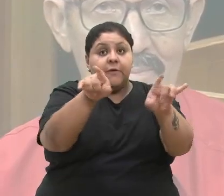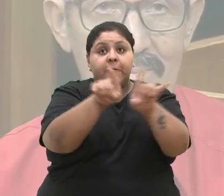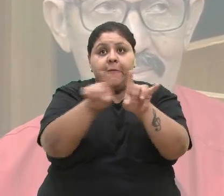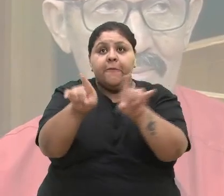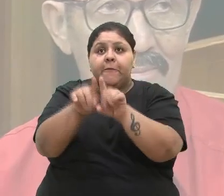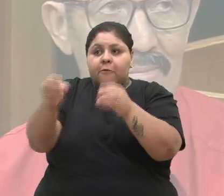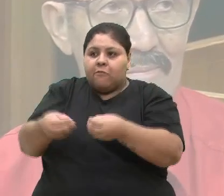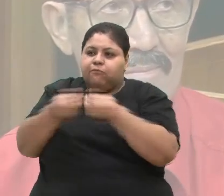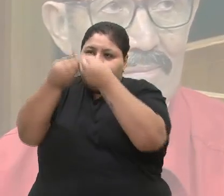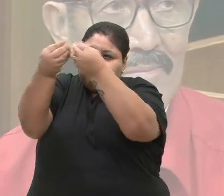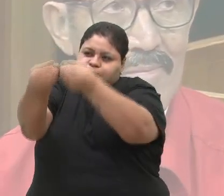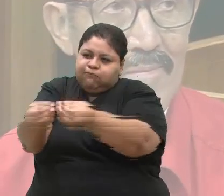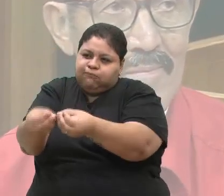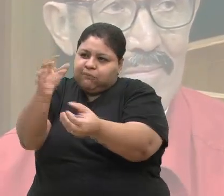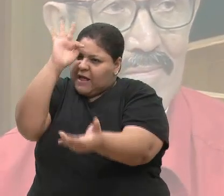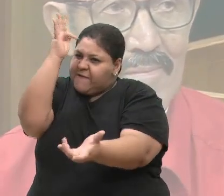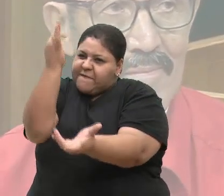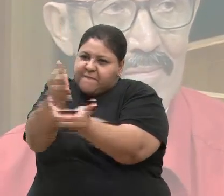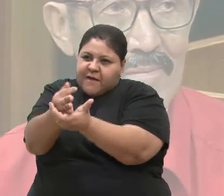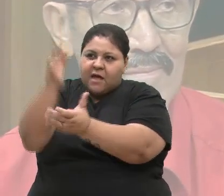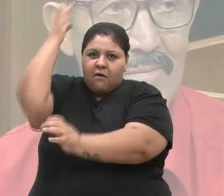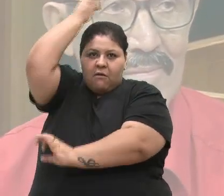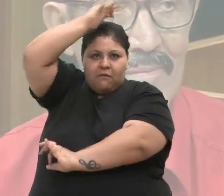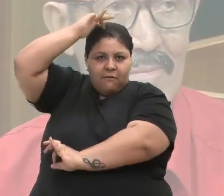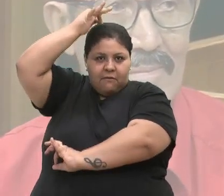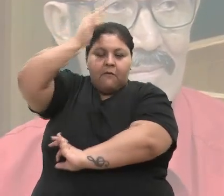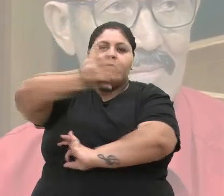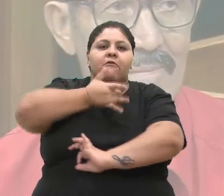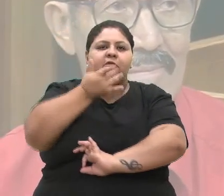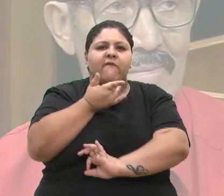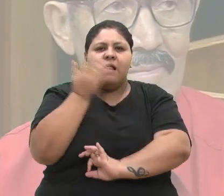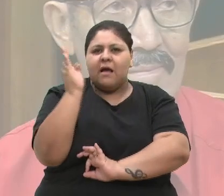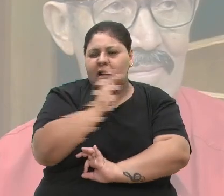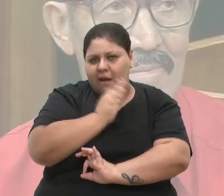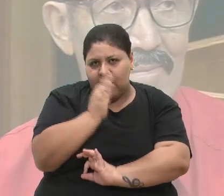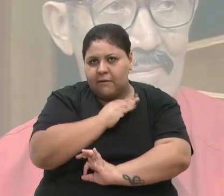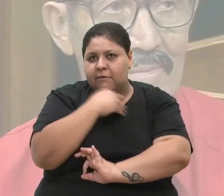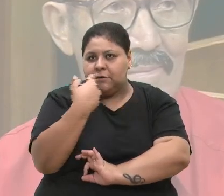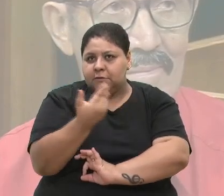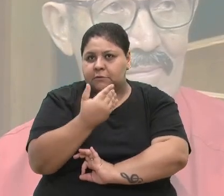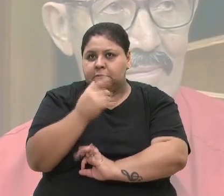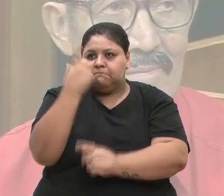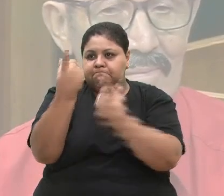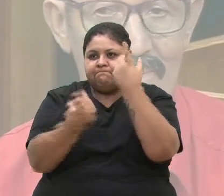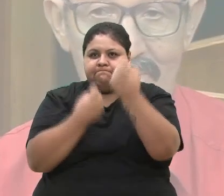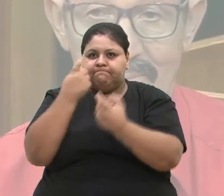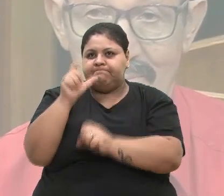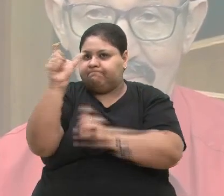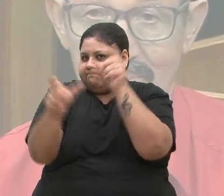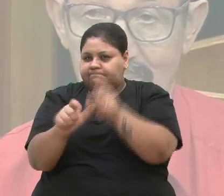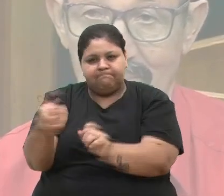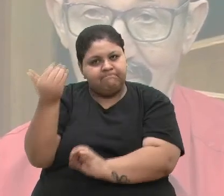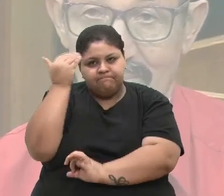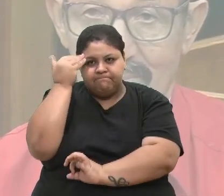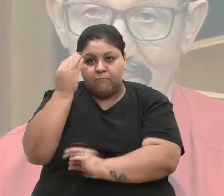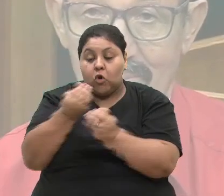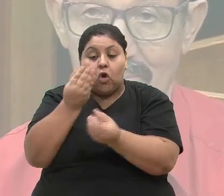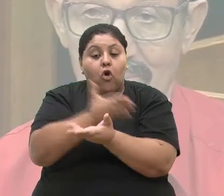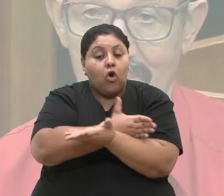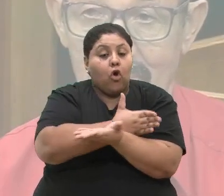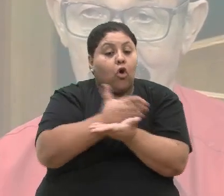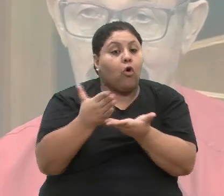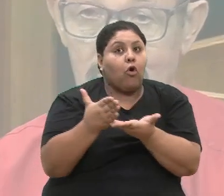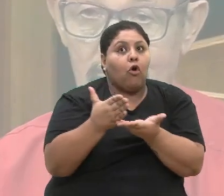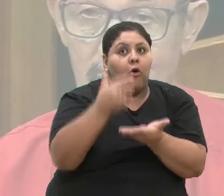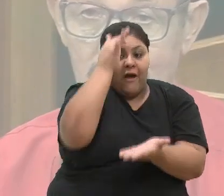levar a devoção do divino. Então, eu vou falar bem rapidinho aqui, para algumas pessoas que não sabem, como começou a devoção